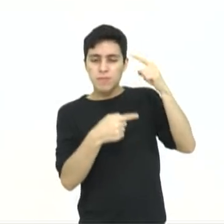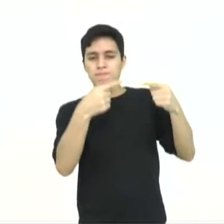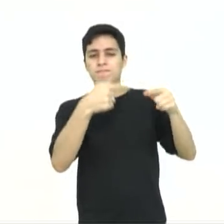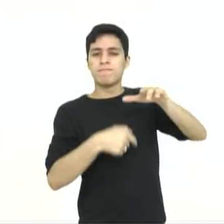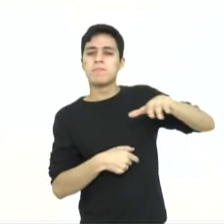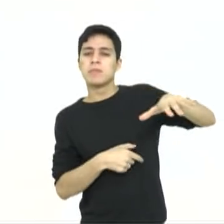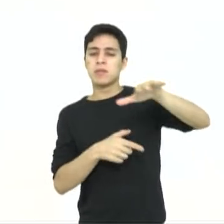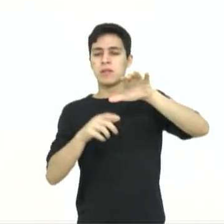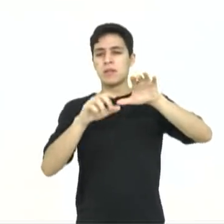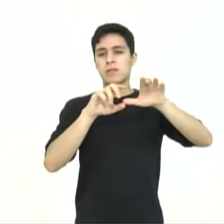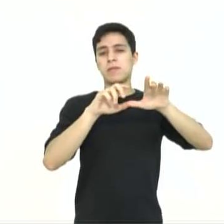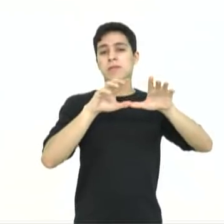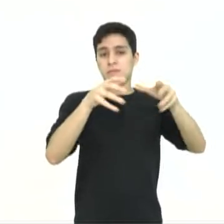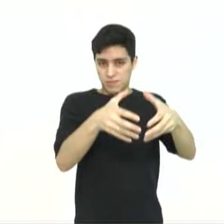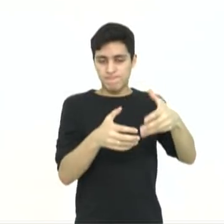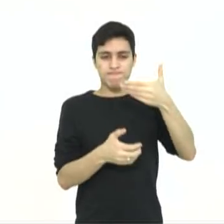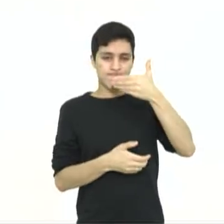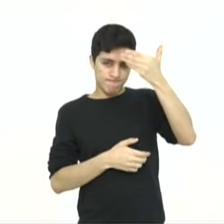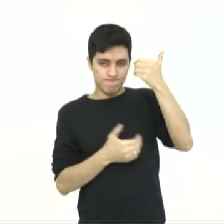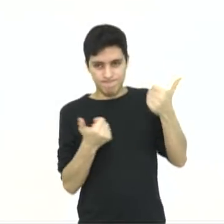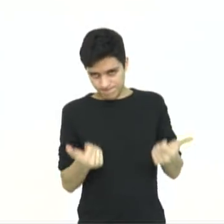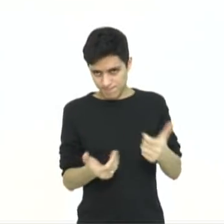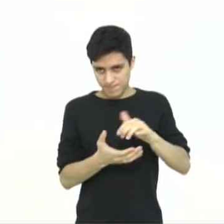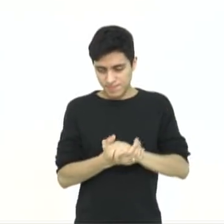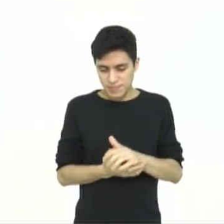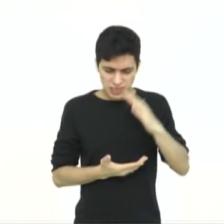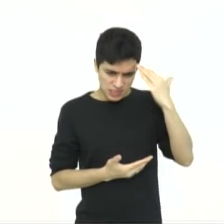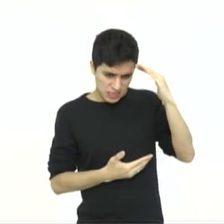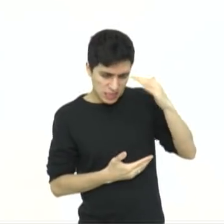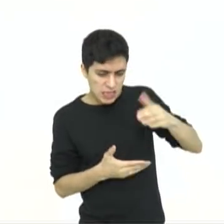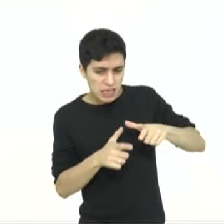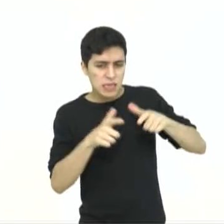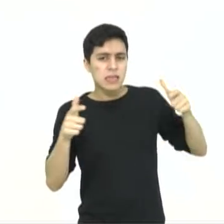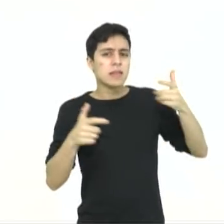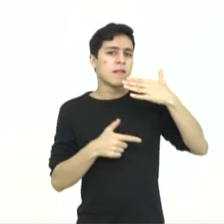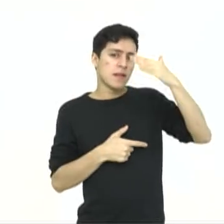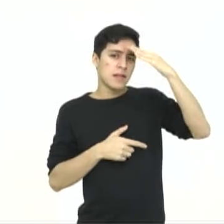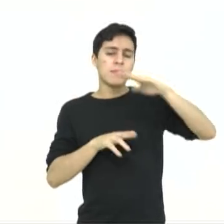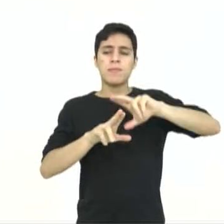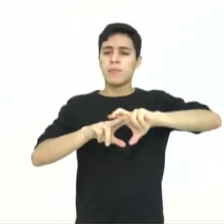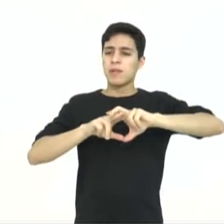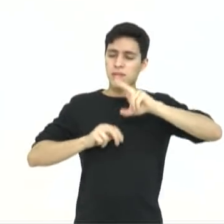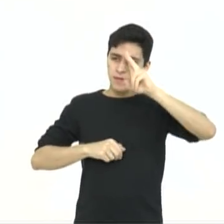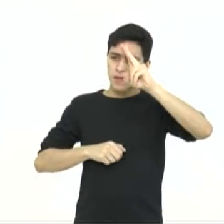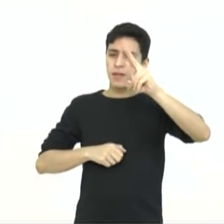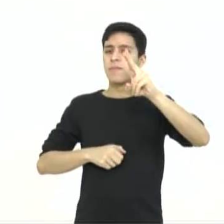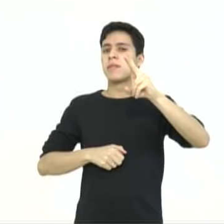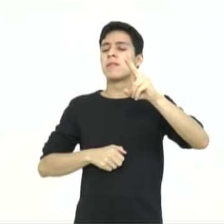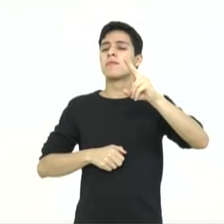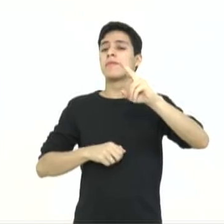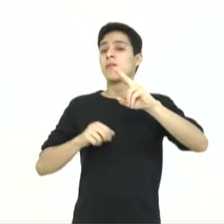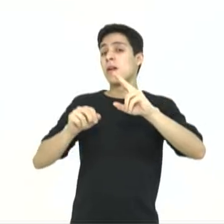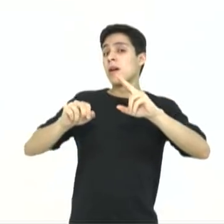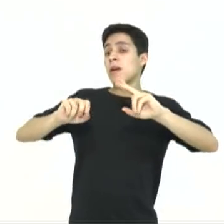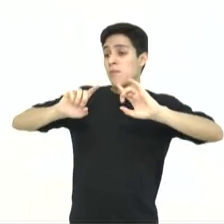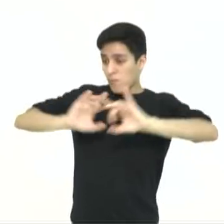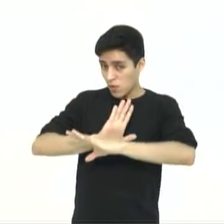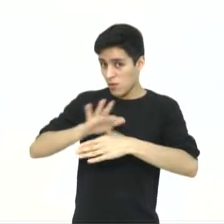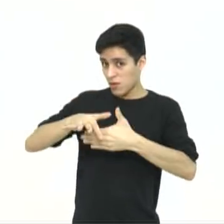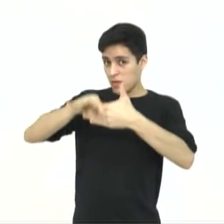árabe. Eita, essa vai dar pano para manga. Entender a expansão árabe como resultado do fortalecimento político e cultural pós-liderança de